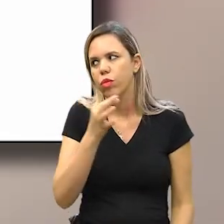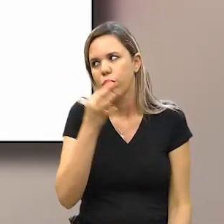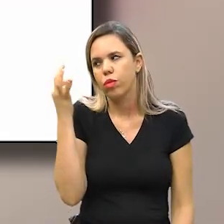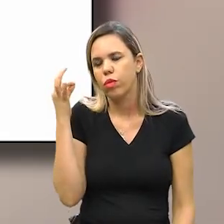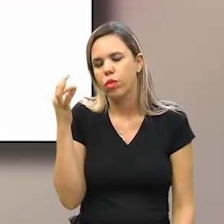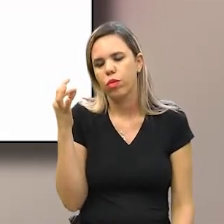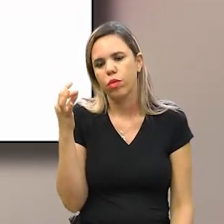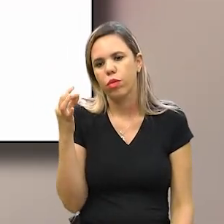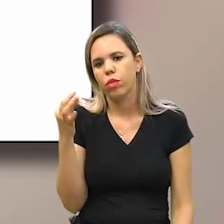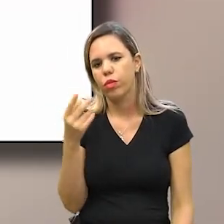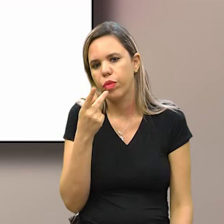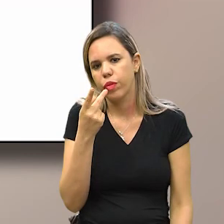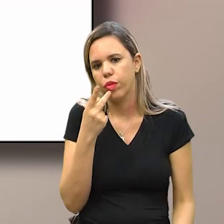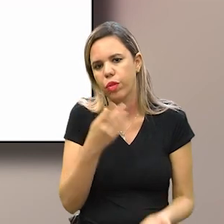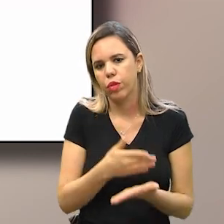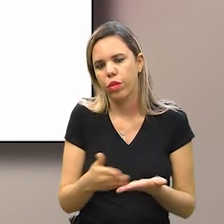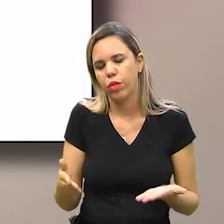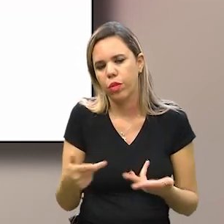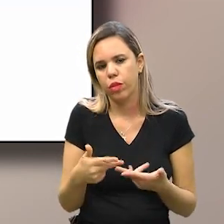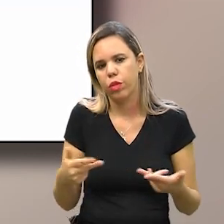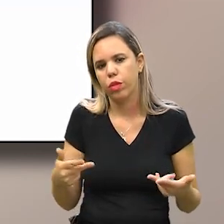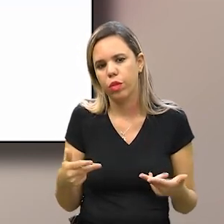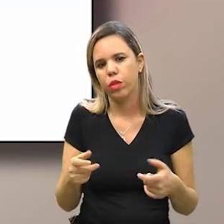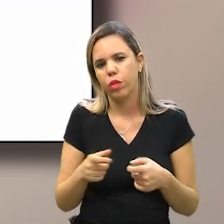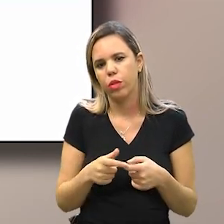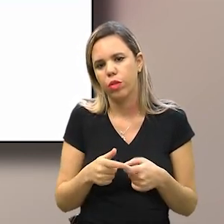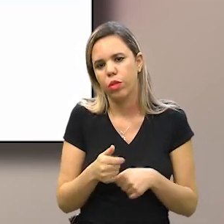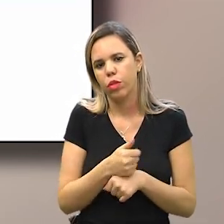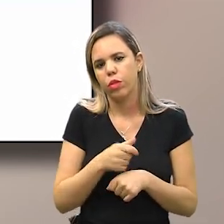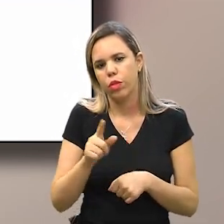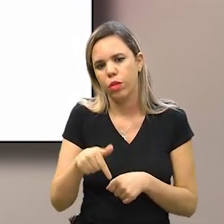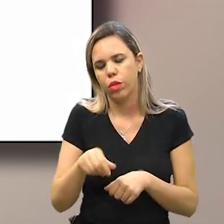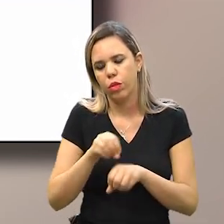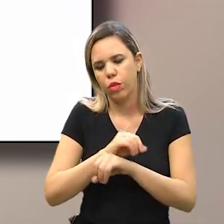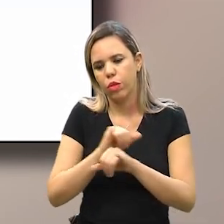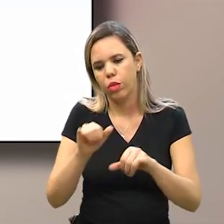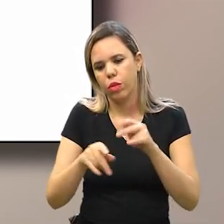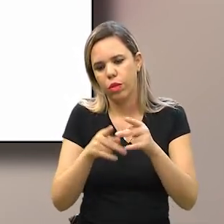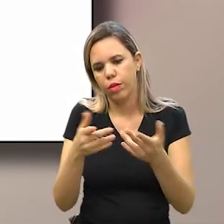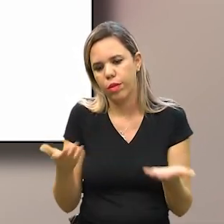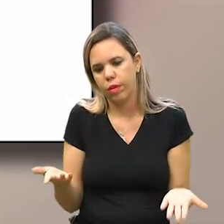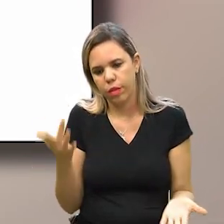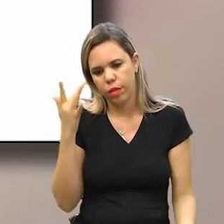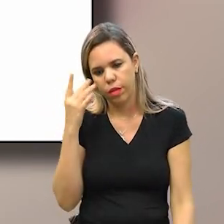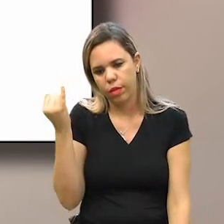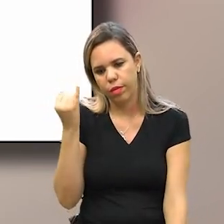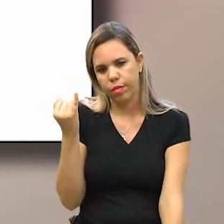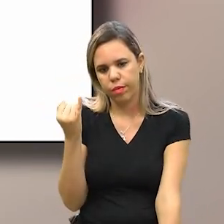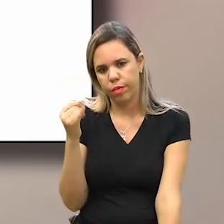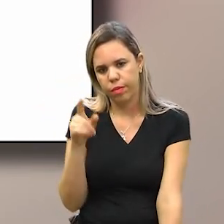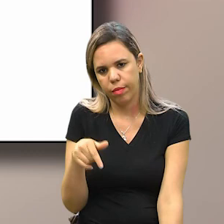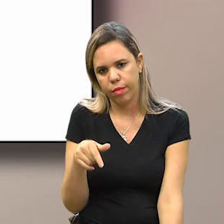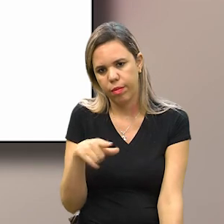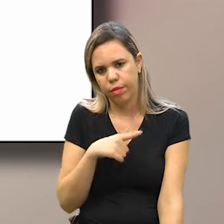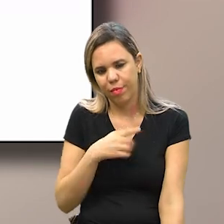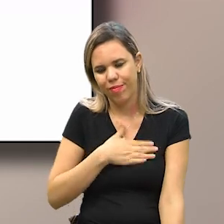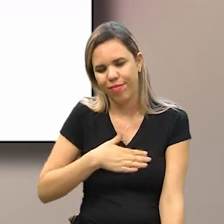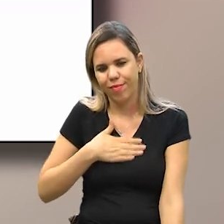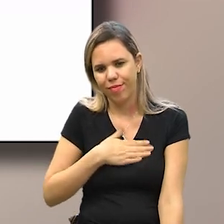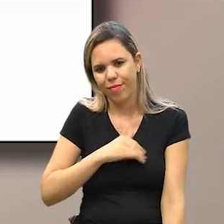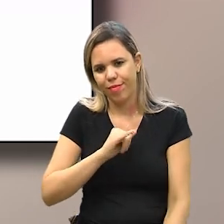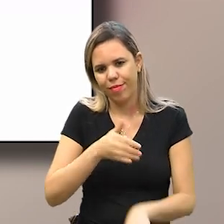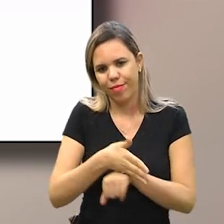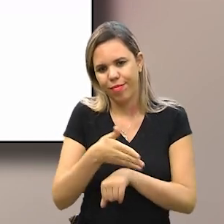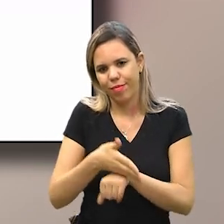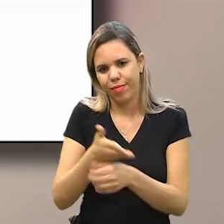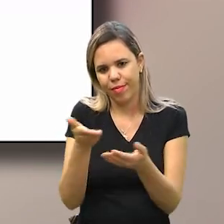acho ótimo, acho que a gente, como eu falei no começo, acho que uma das funções do médico é essa de informar a população. Então, eu acho muito importante isso, tenho muito